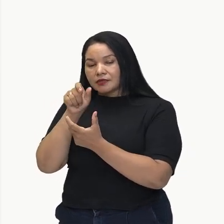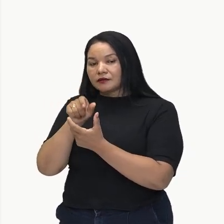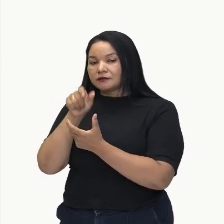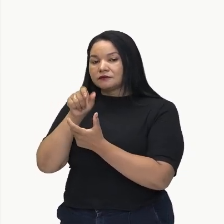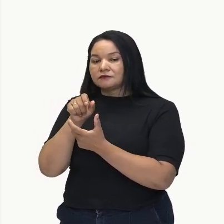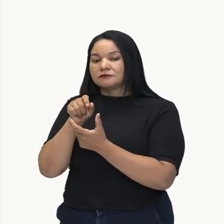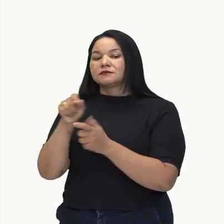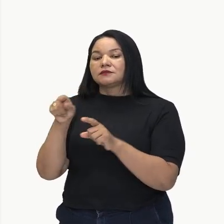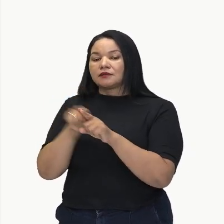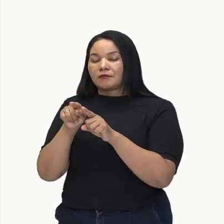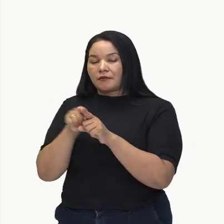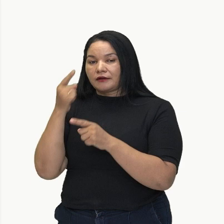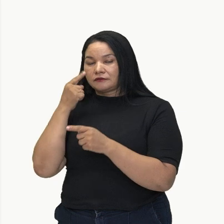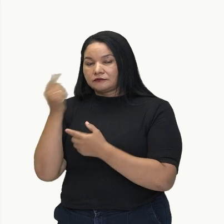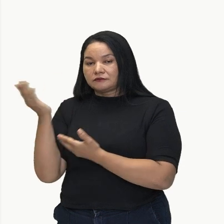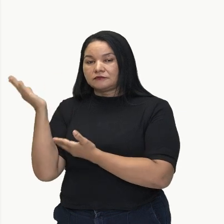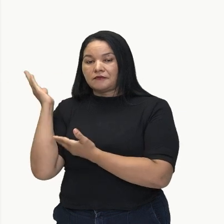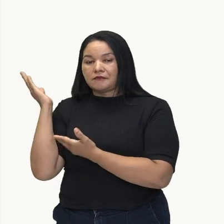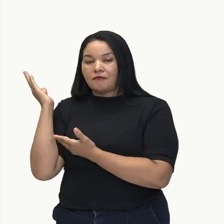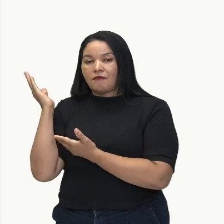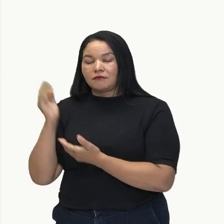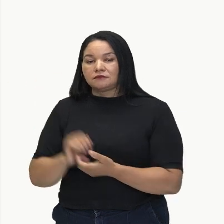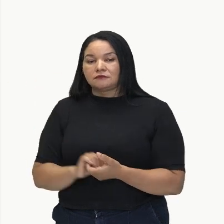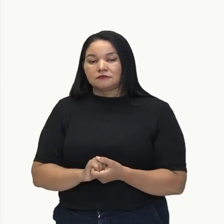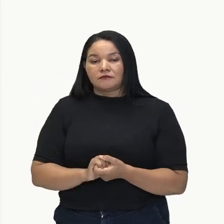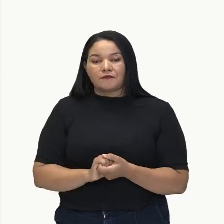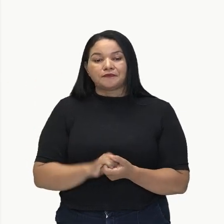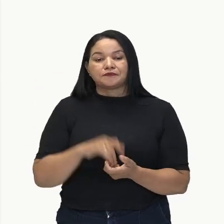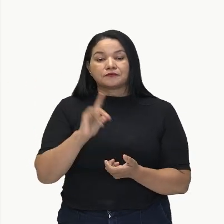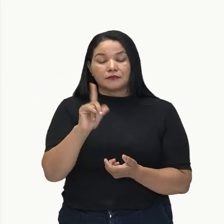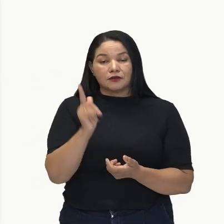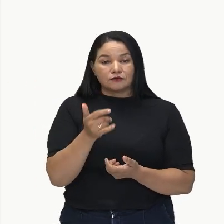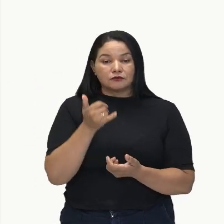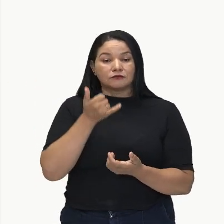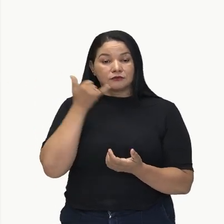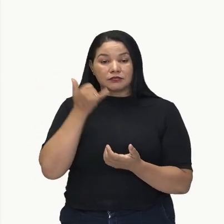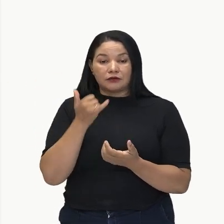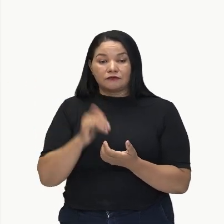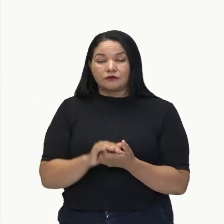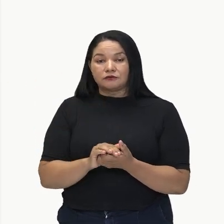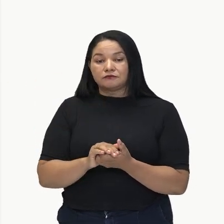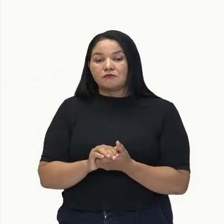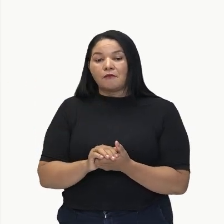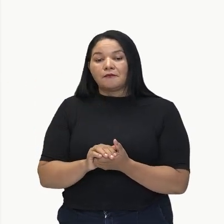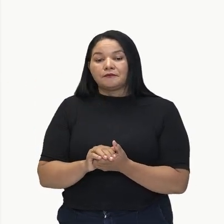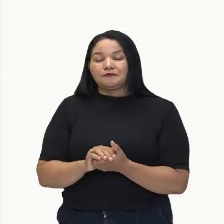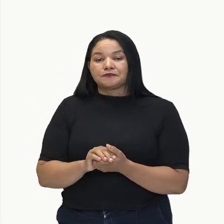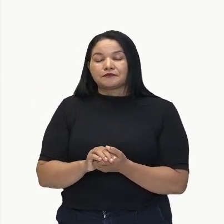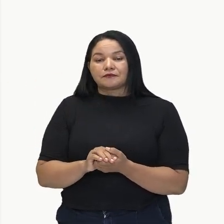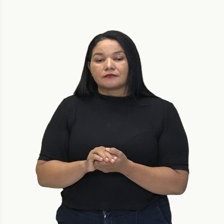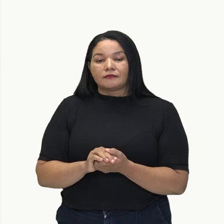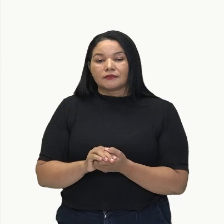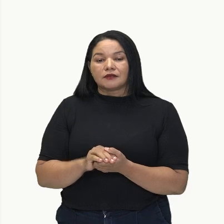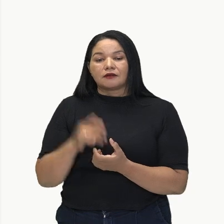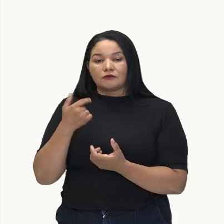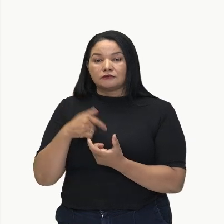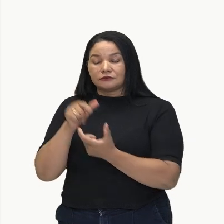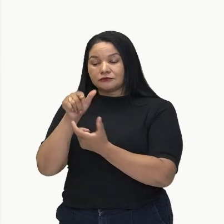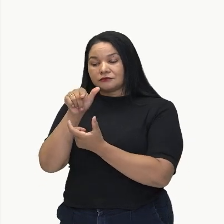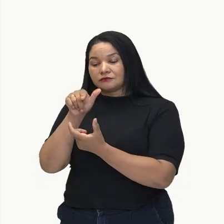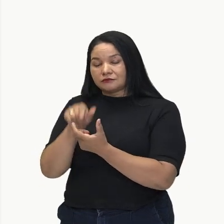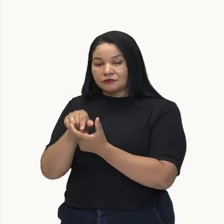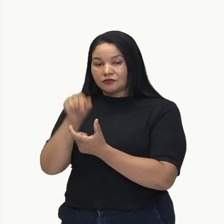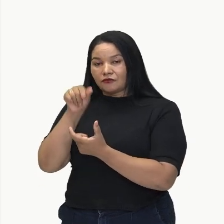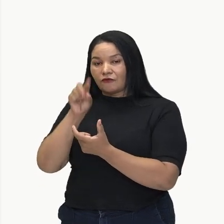transporte. El metro. Em português eu tenho telefone, Em espanhol, eu tenho